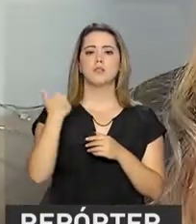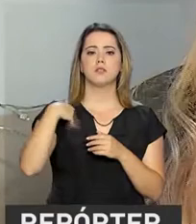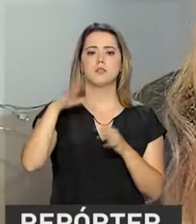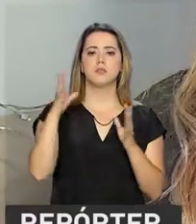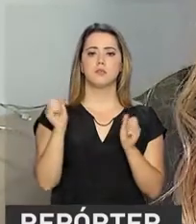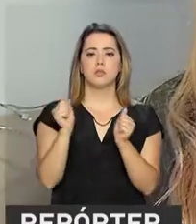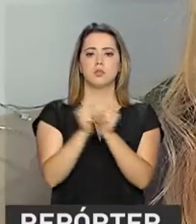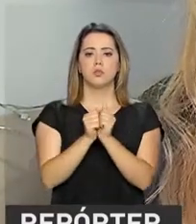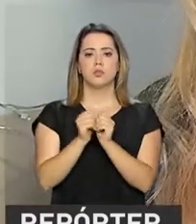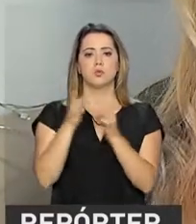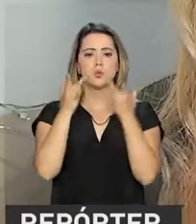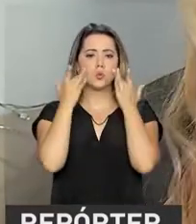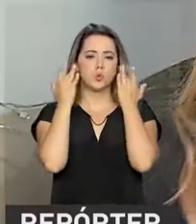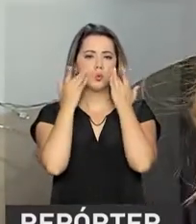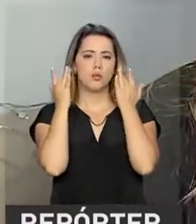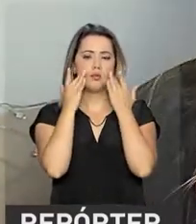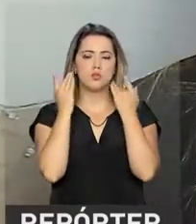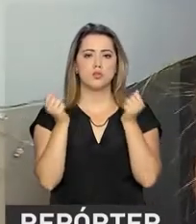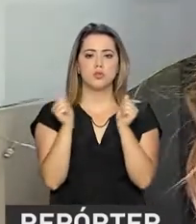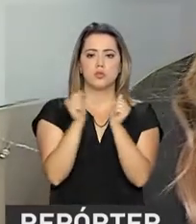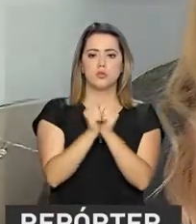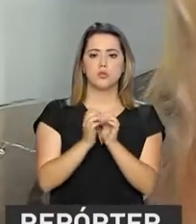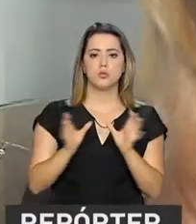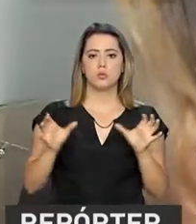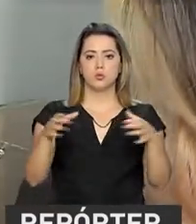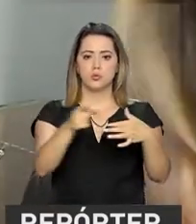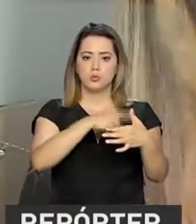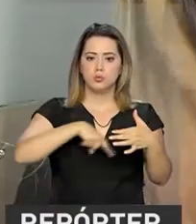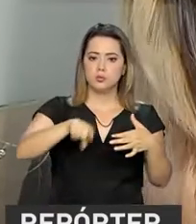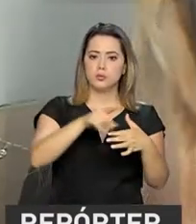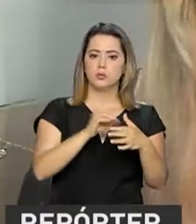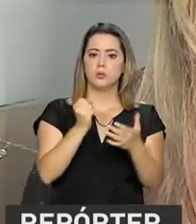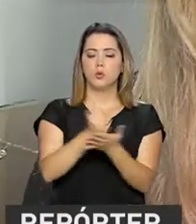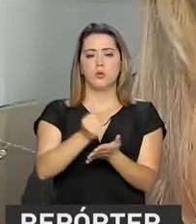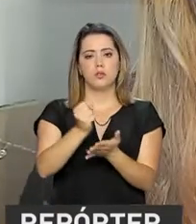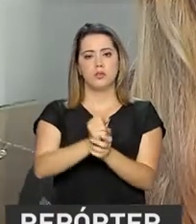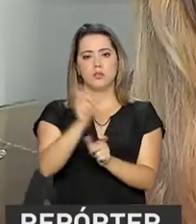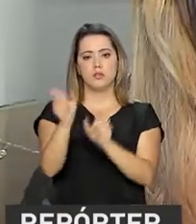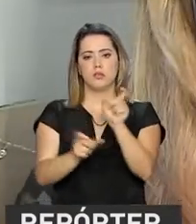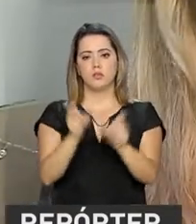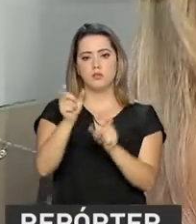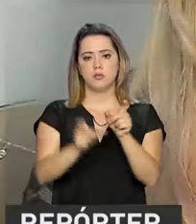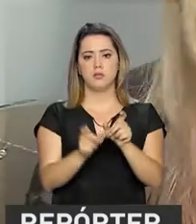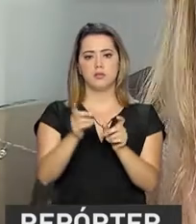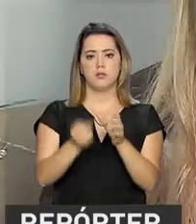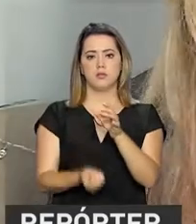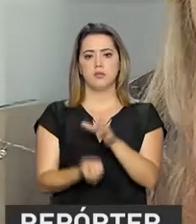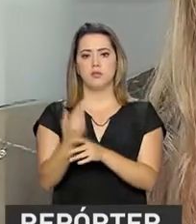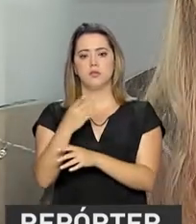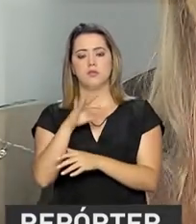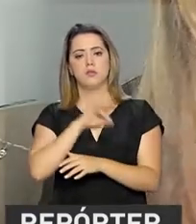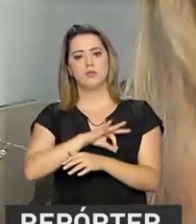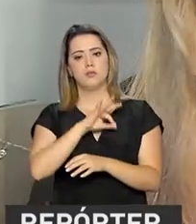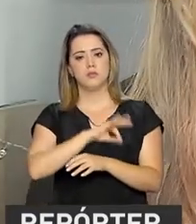artistas trazer mais gente como eu é que para a gente trabalhar todo mundo junto e pra cá gerando renda para todo mundo